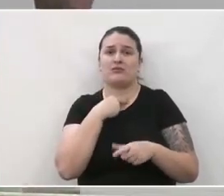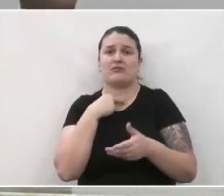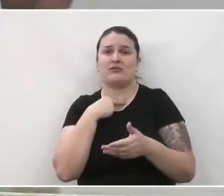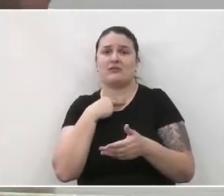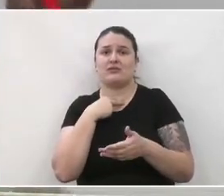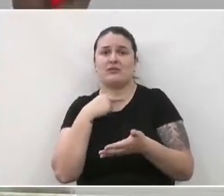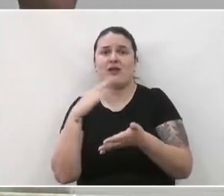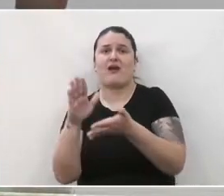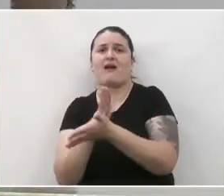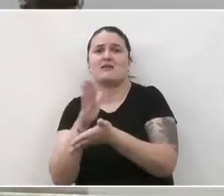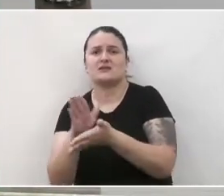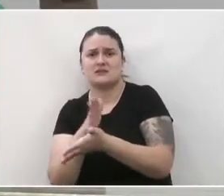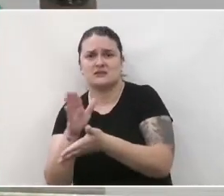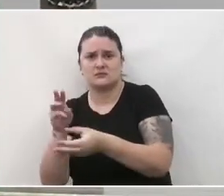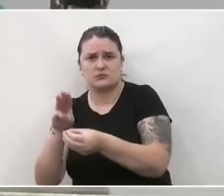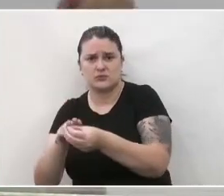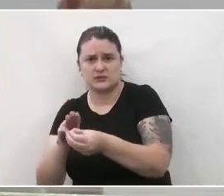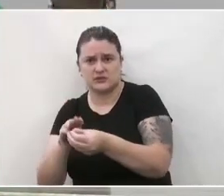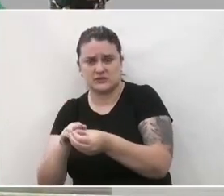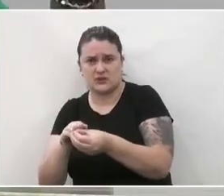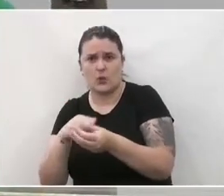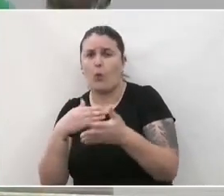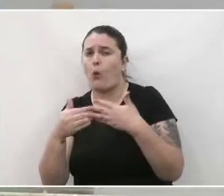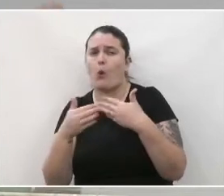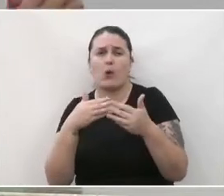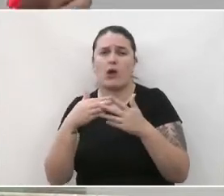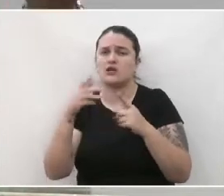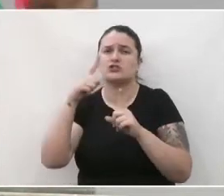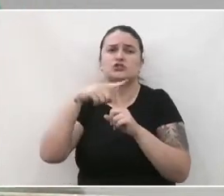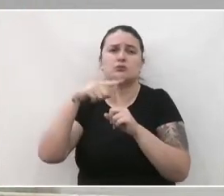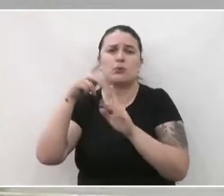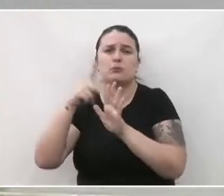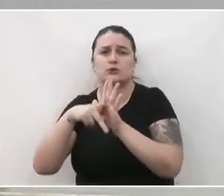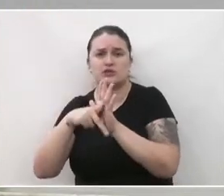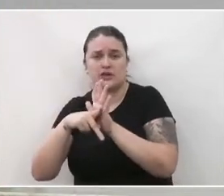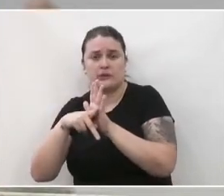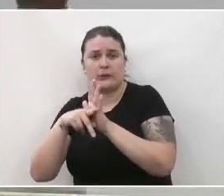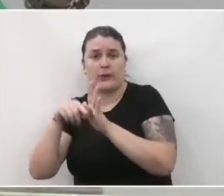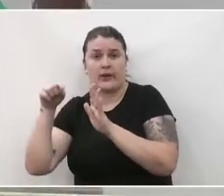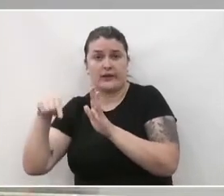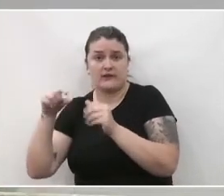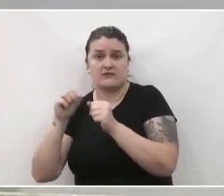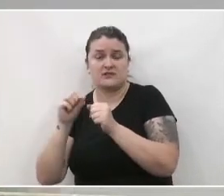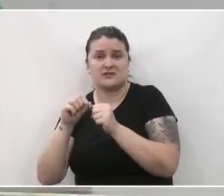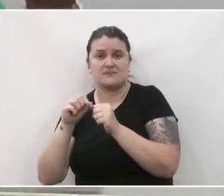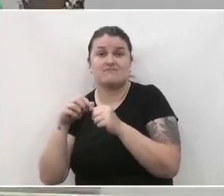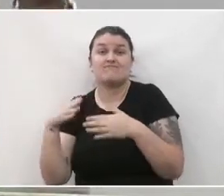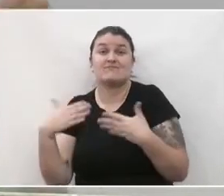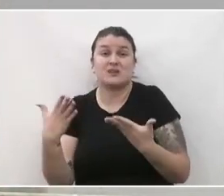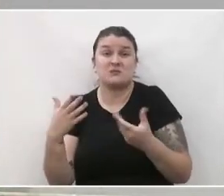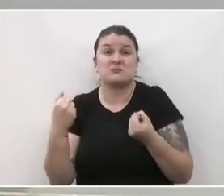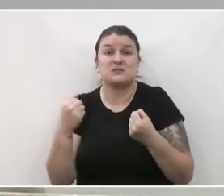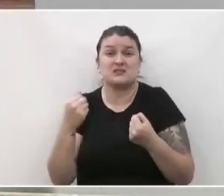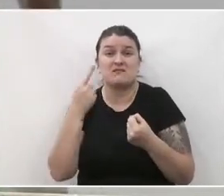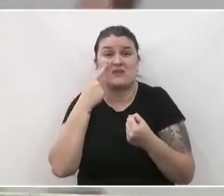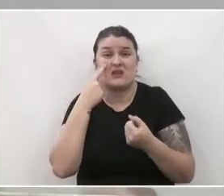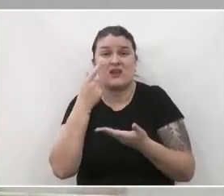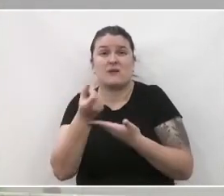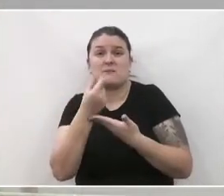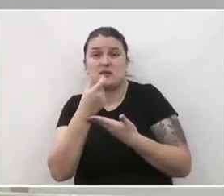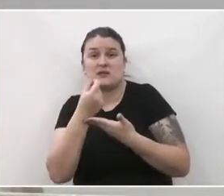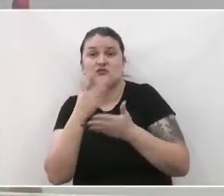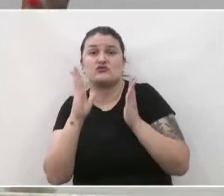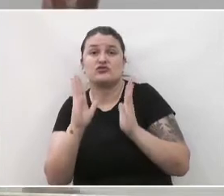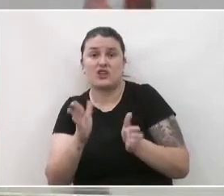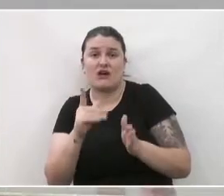município qualquer tipo de projeto que venha pela essa Casa de Leis. Então, teria que ser por medicamentos que já